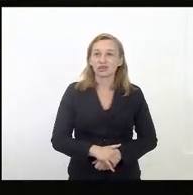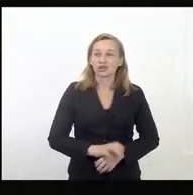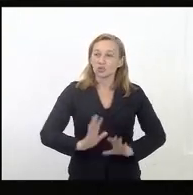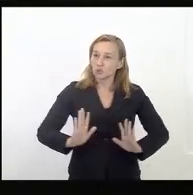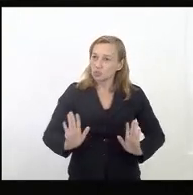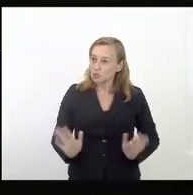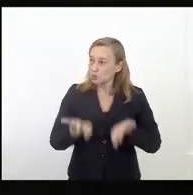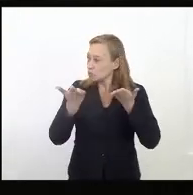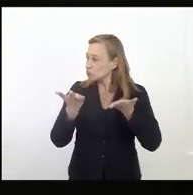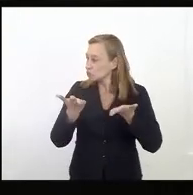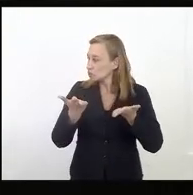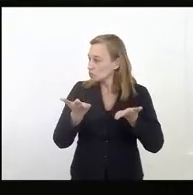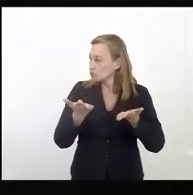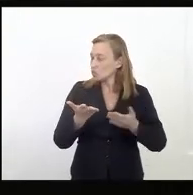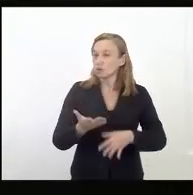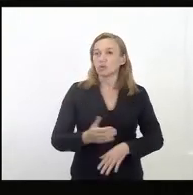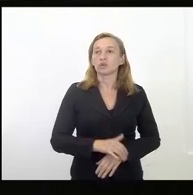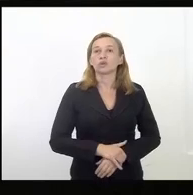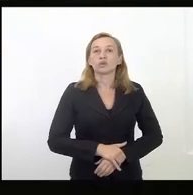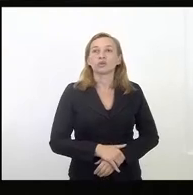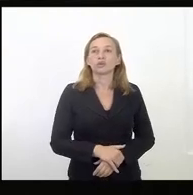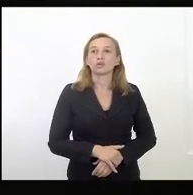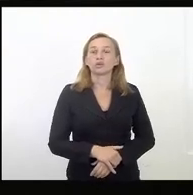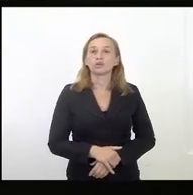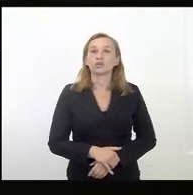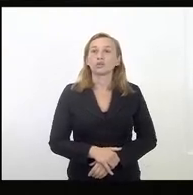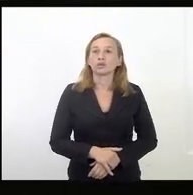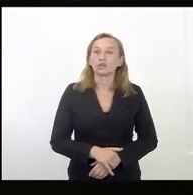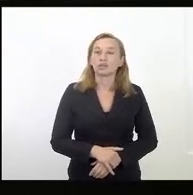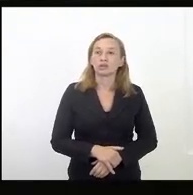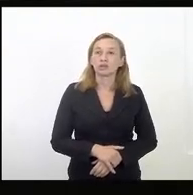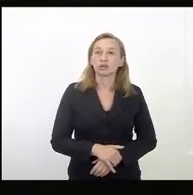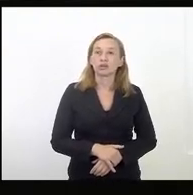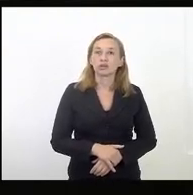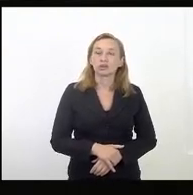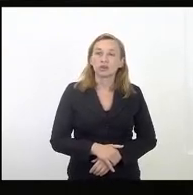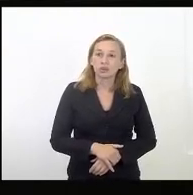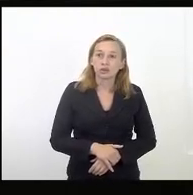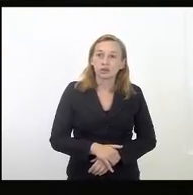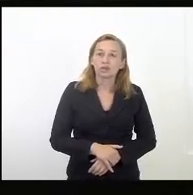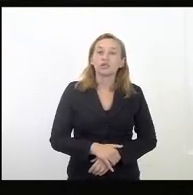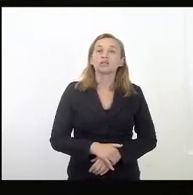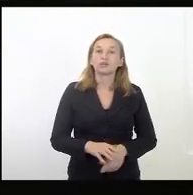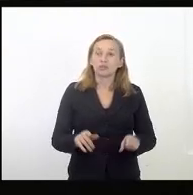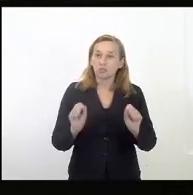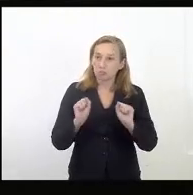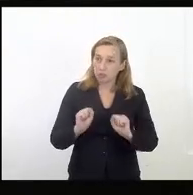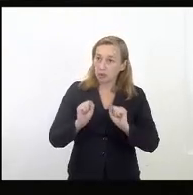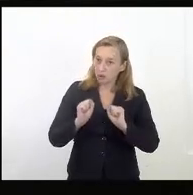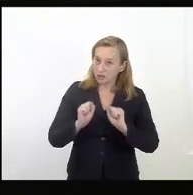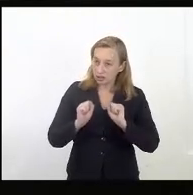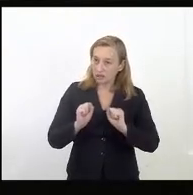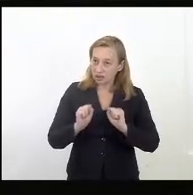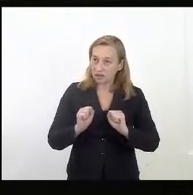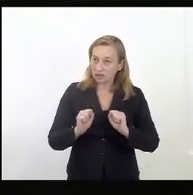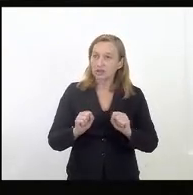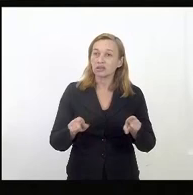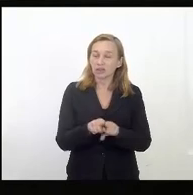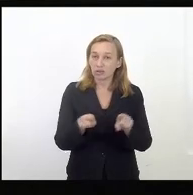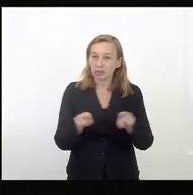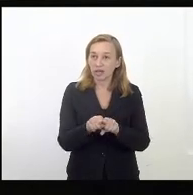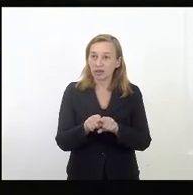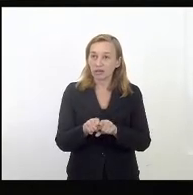estímulo e incentivo para que as mulheres participe e acreditem que elas também podem estar na